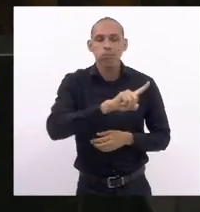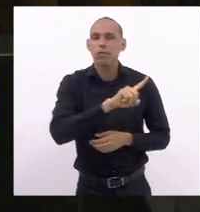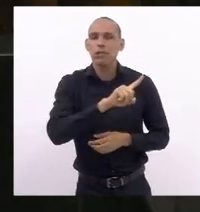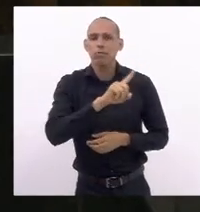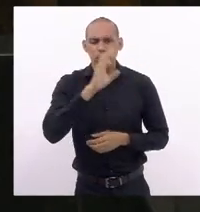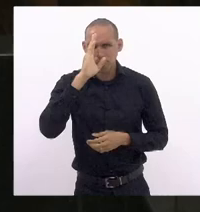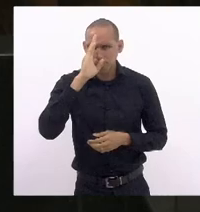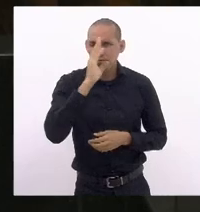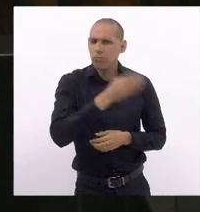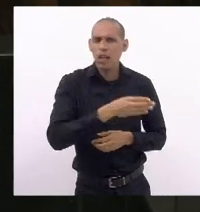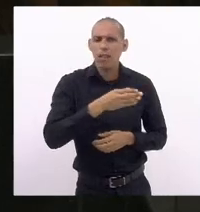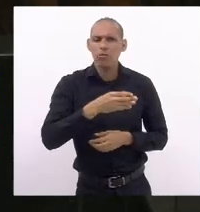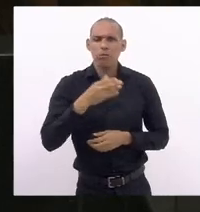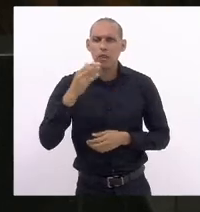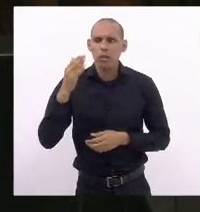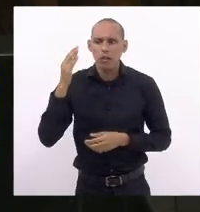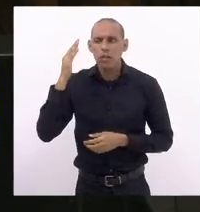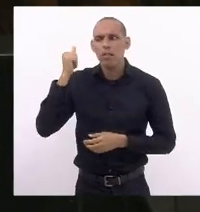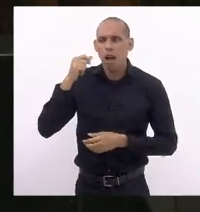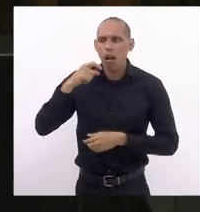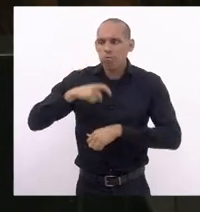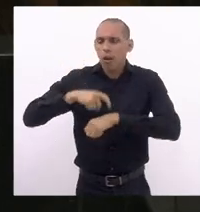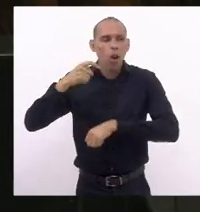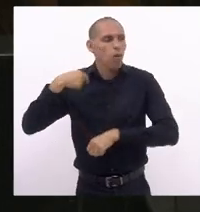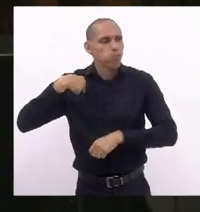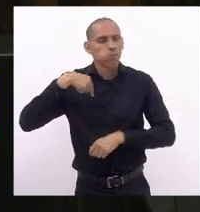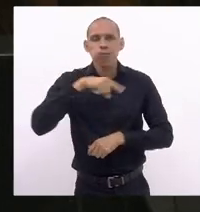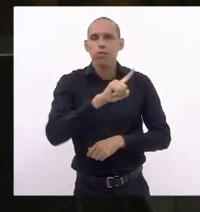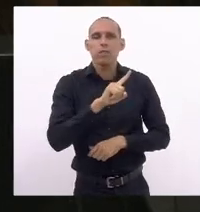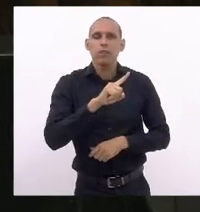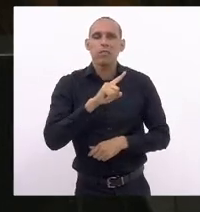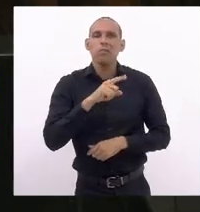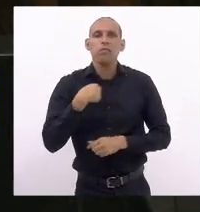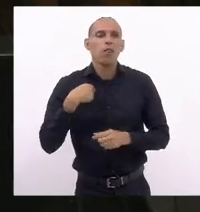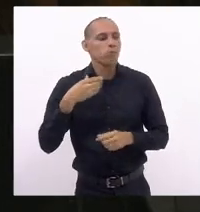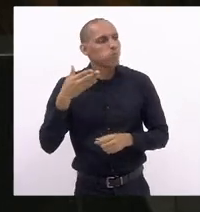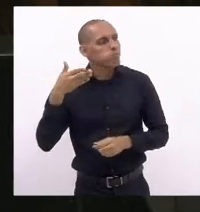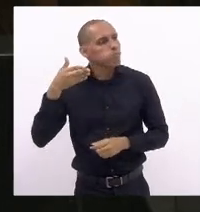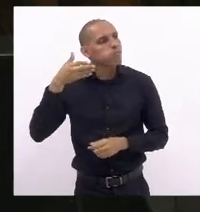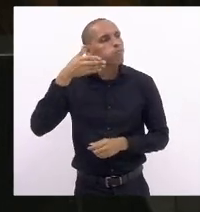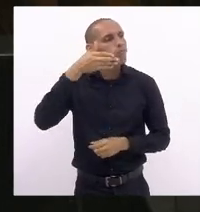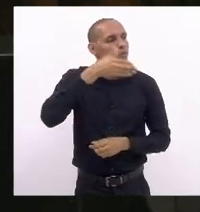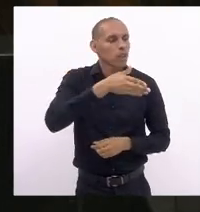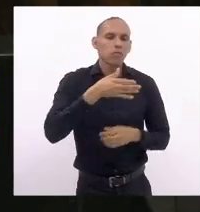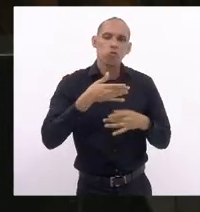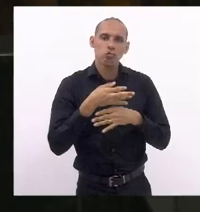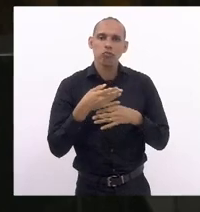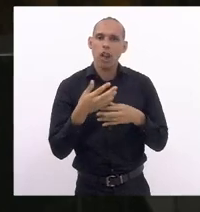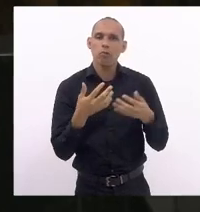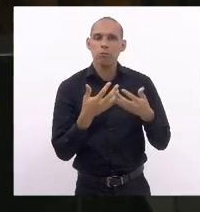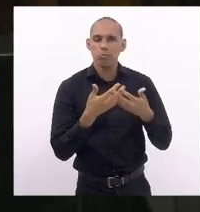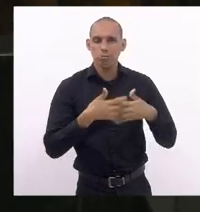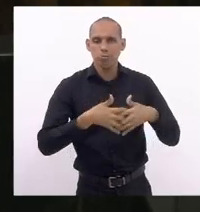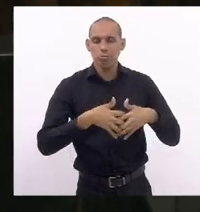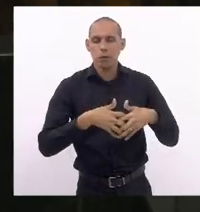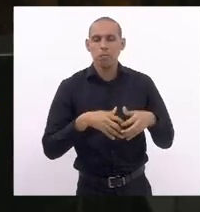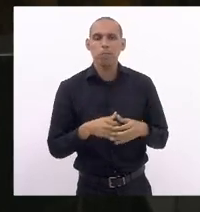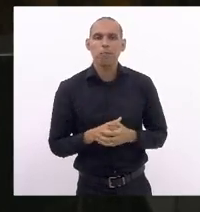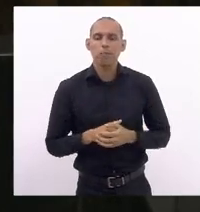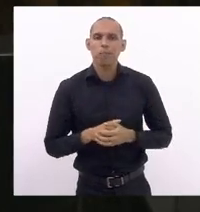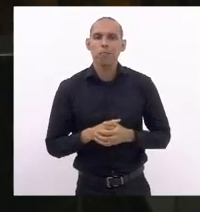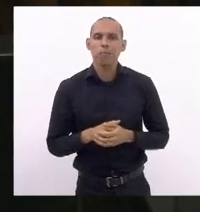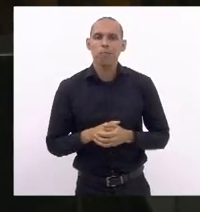imediatamente, assim que soube do que estava acontecendo, eu segui para a cidade de Petrópolis e, ao